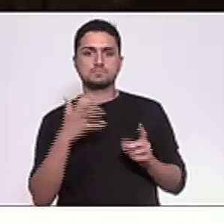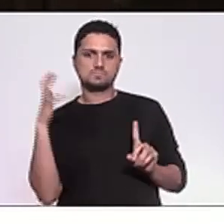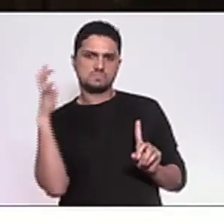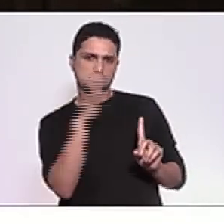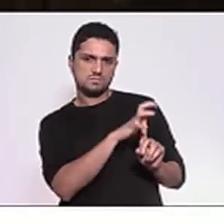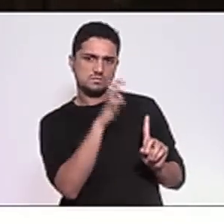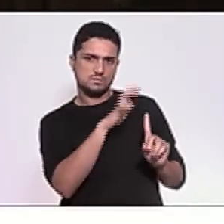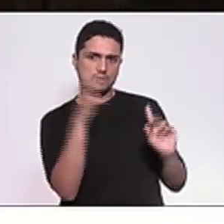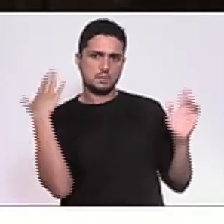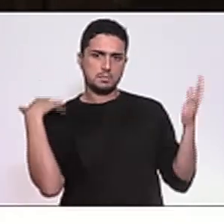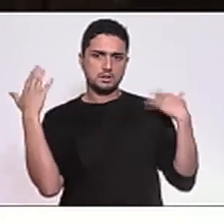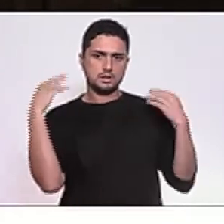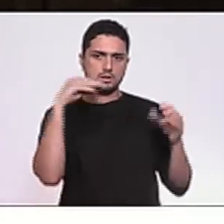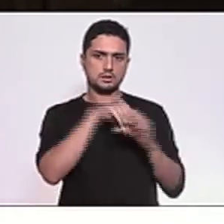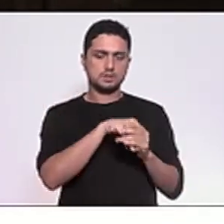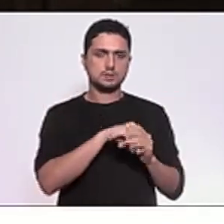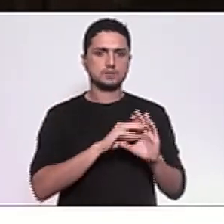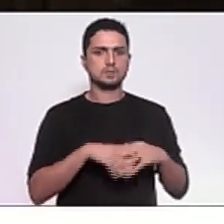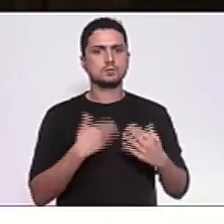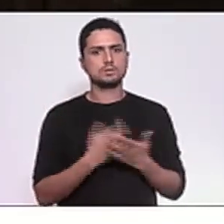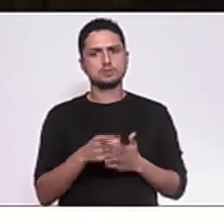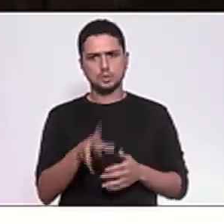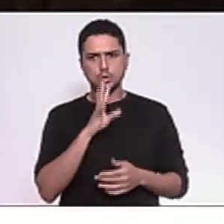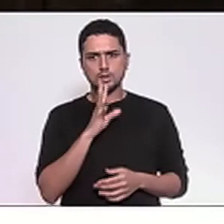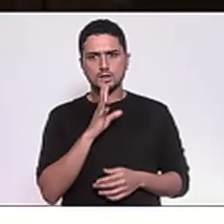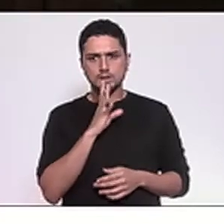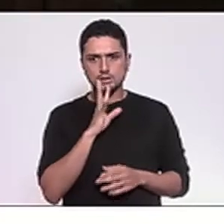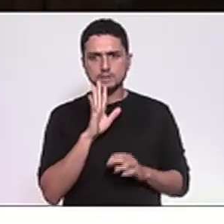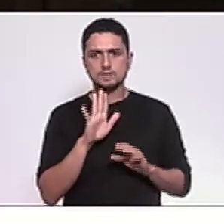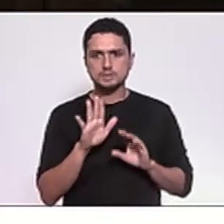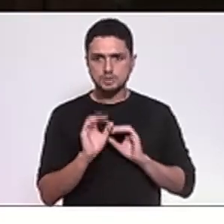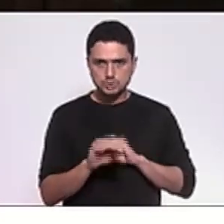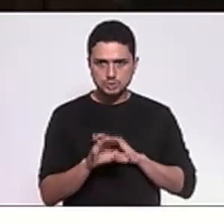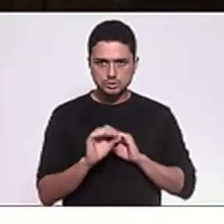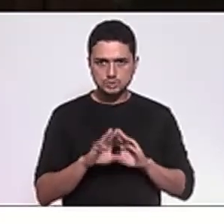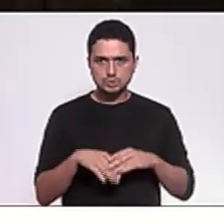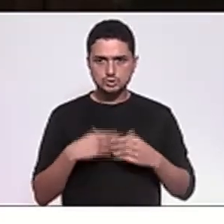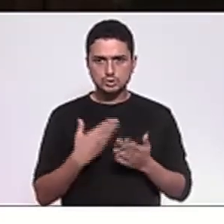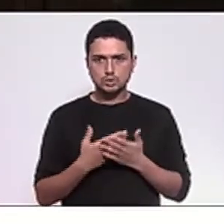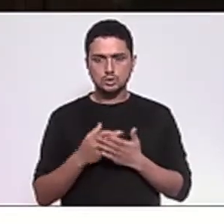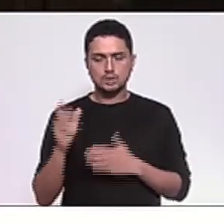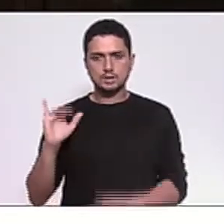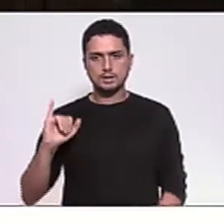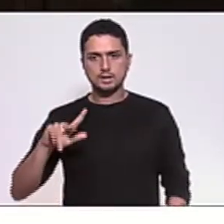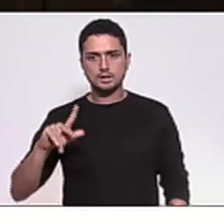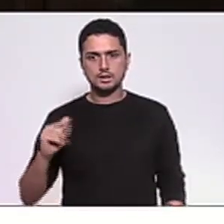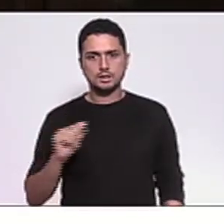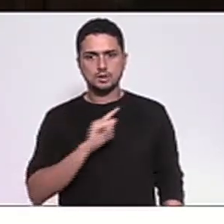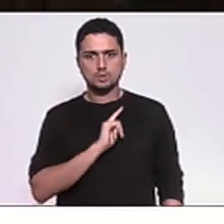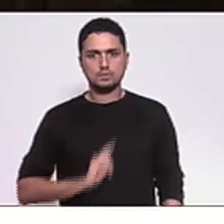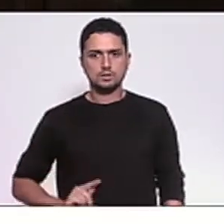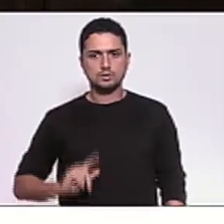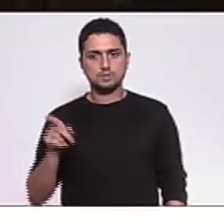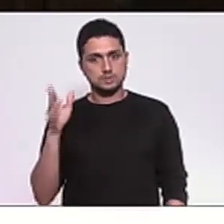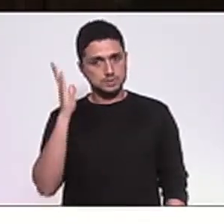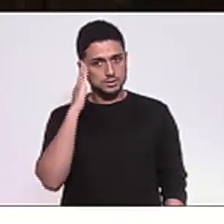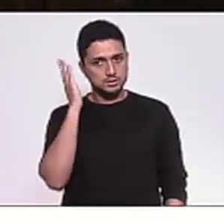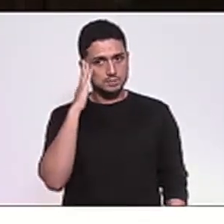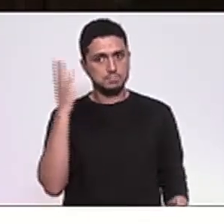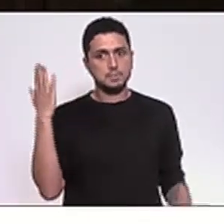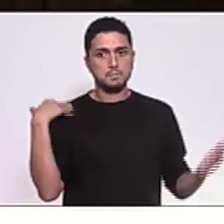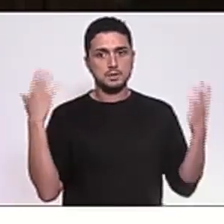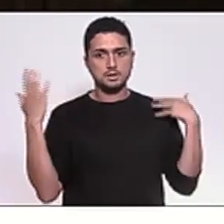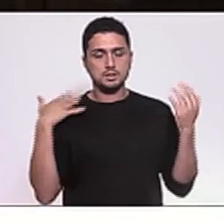postura rígida. Hoje, quem conhece a escola militar da Ilha do Governador, já tem os